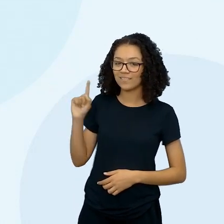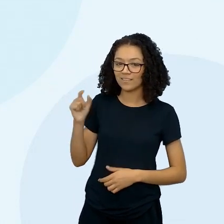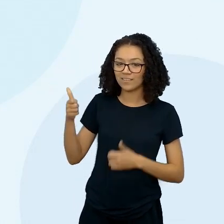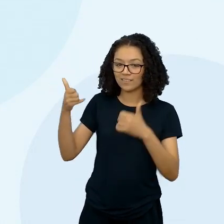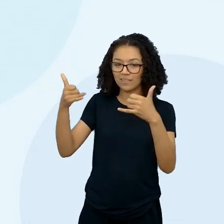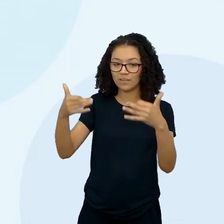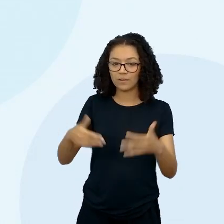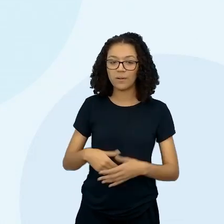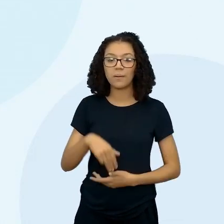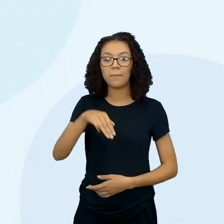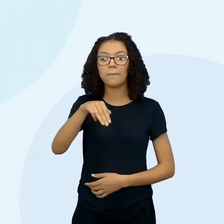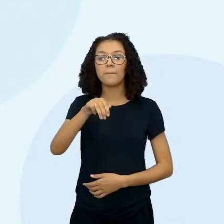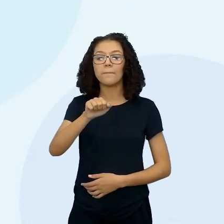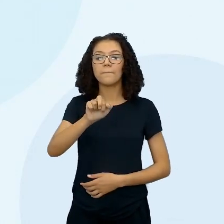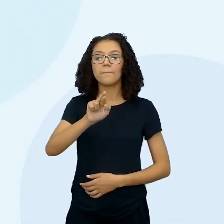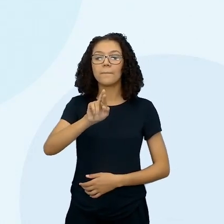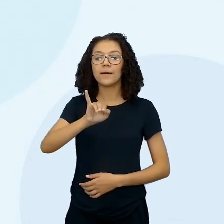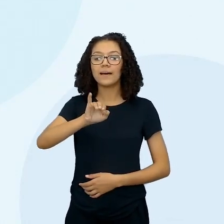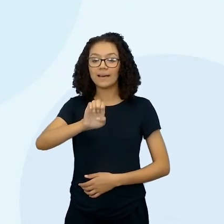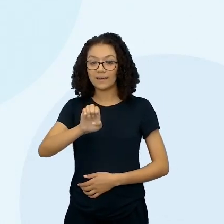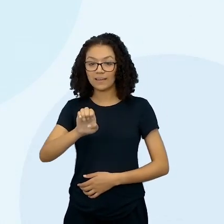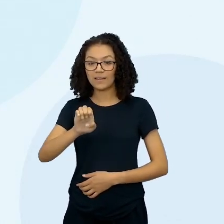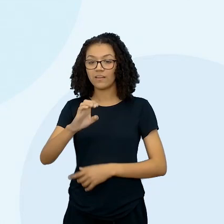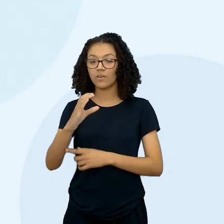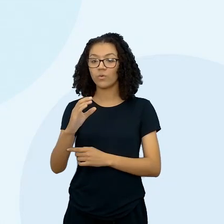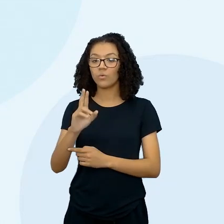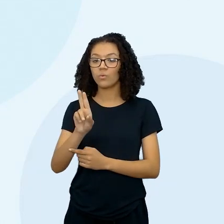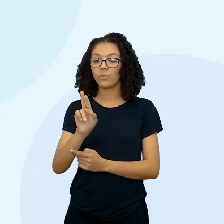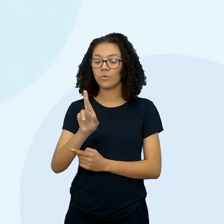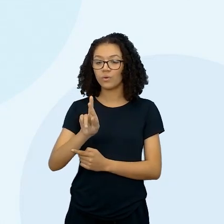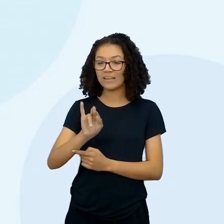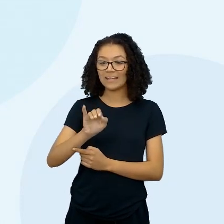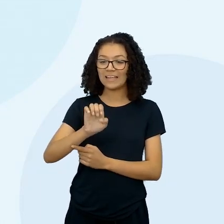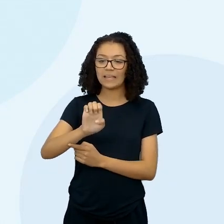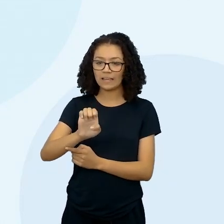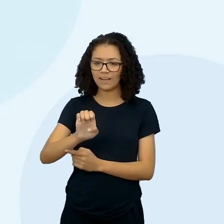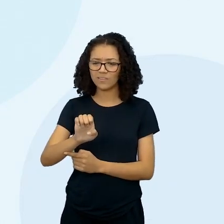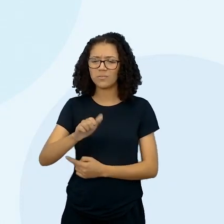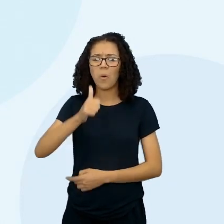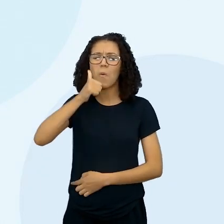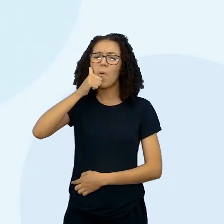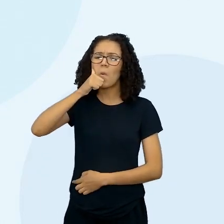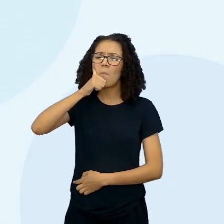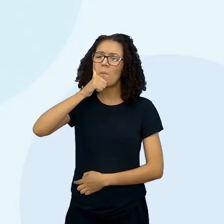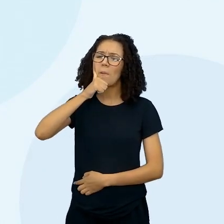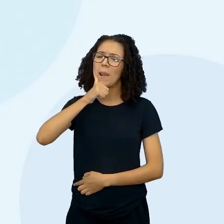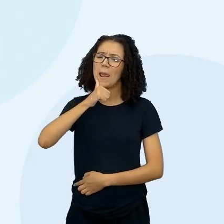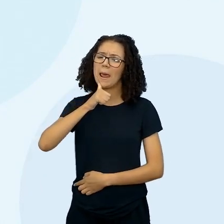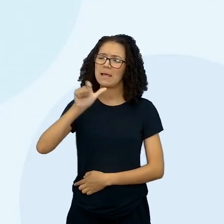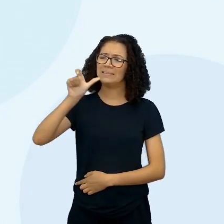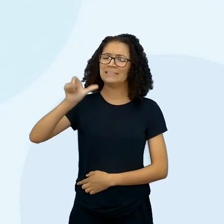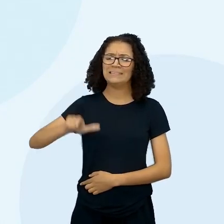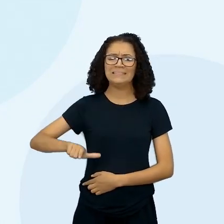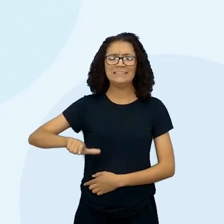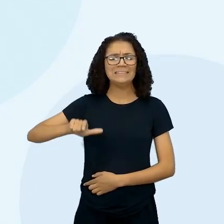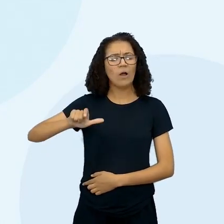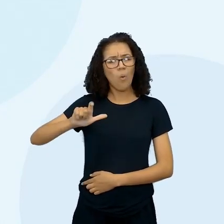Falar um pouquinho dela é exemplificar uma das maiores mulheres de toda a história,